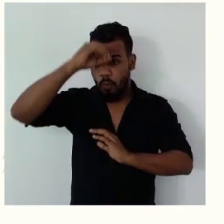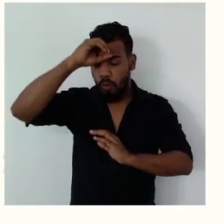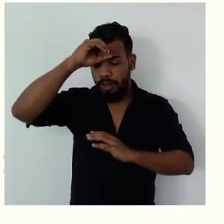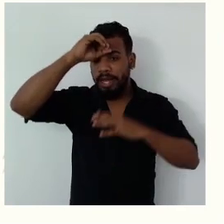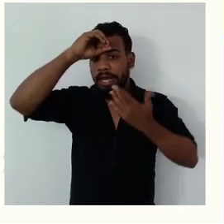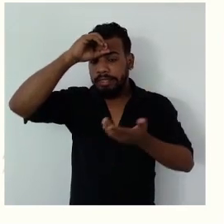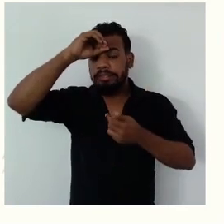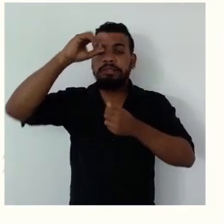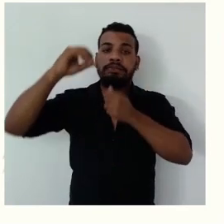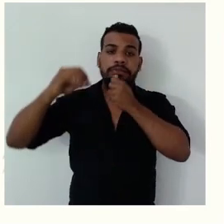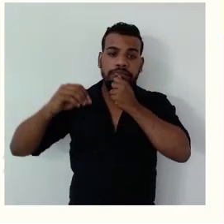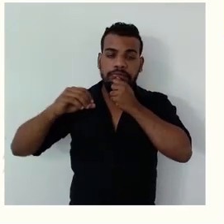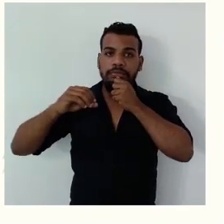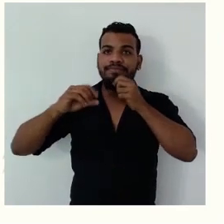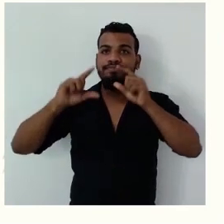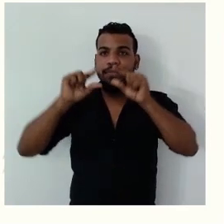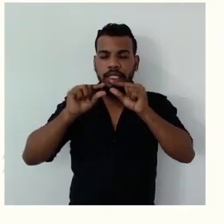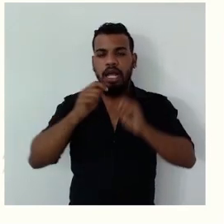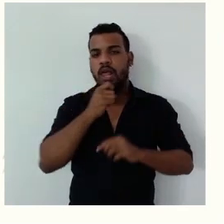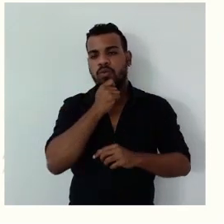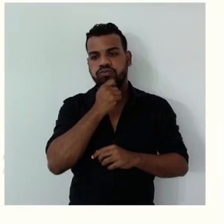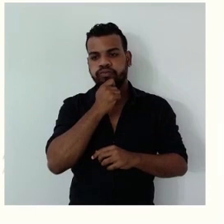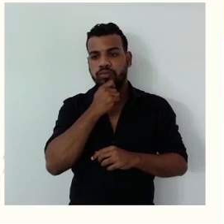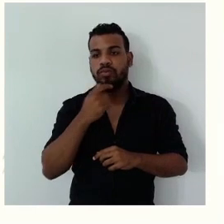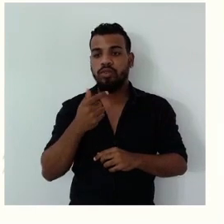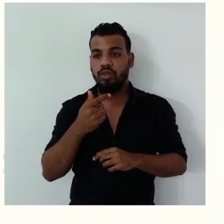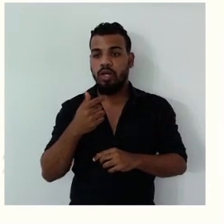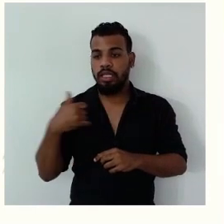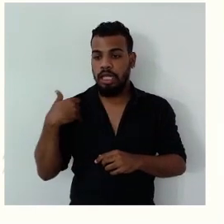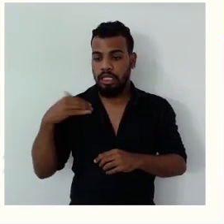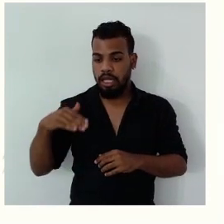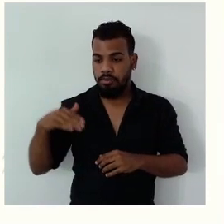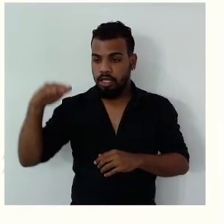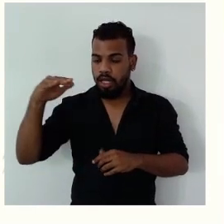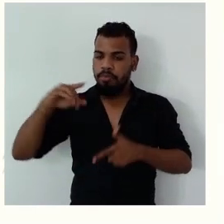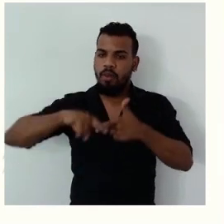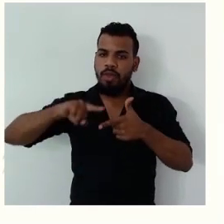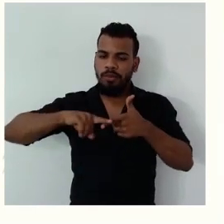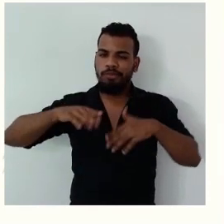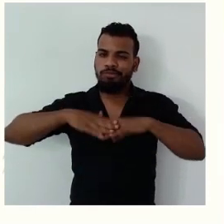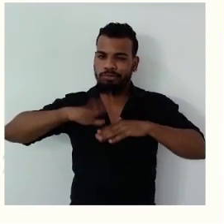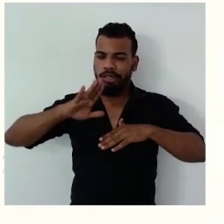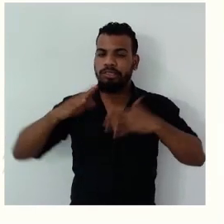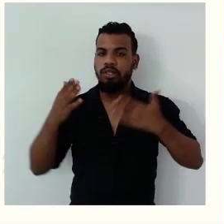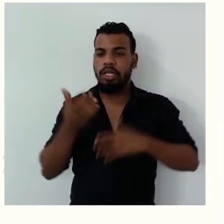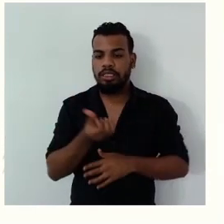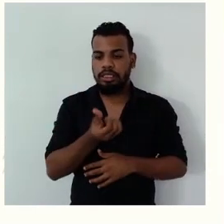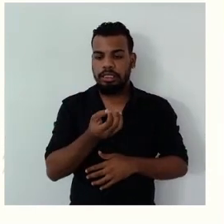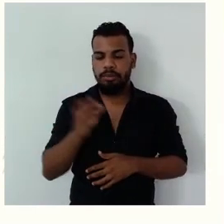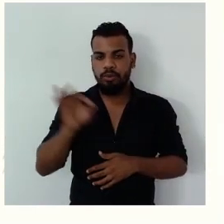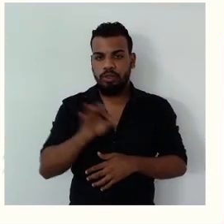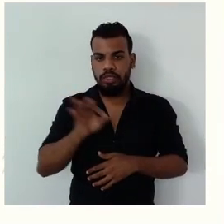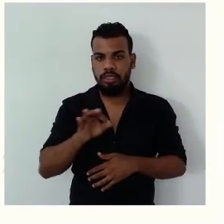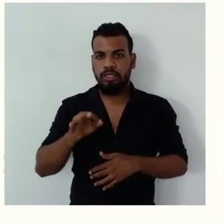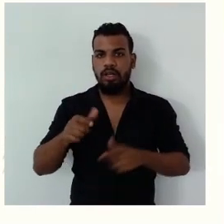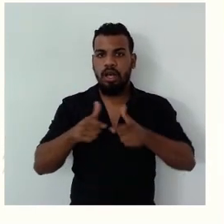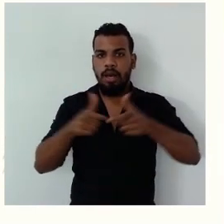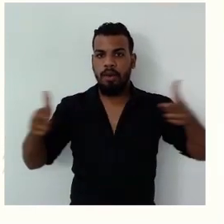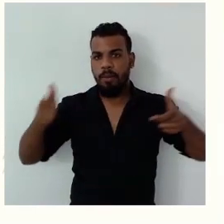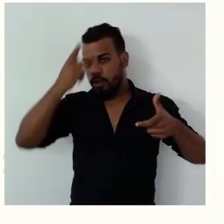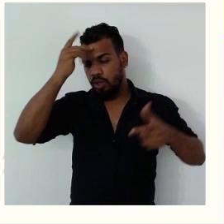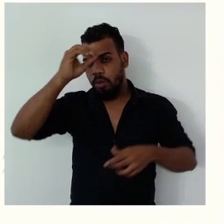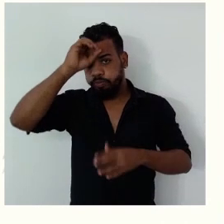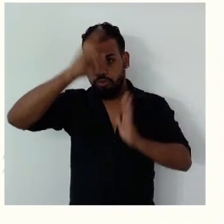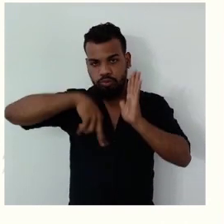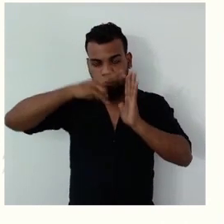está longe de ser pequeno. Quanto maior a idade, maior o problema. Quase 60% dos analfabetos têm